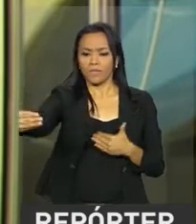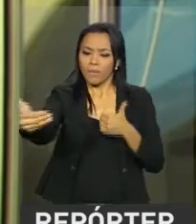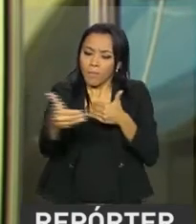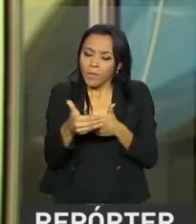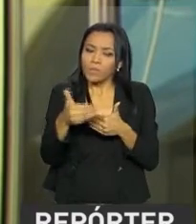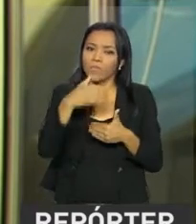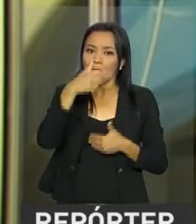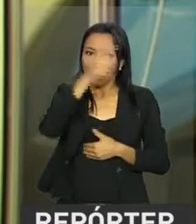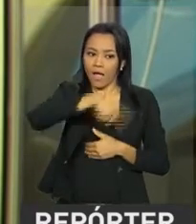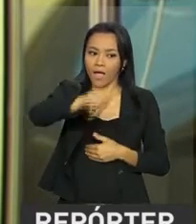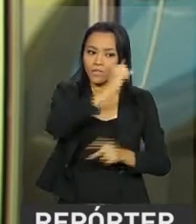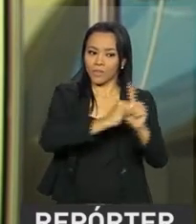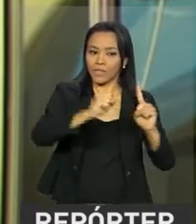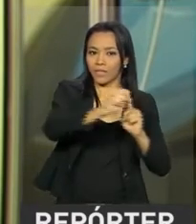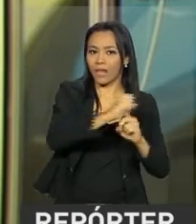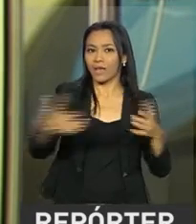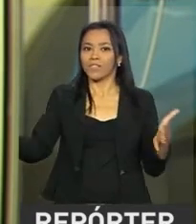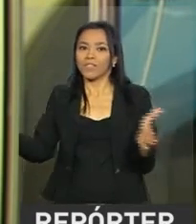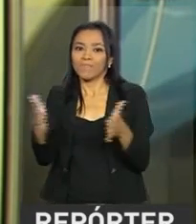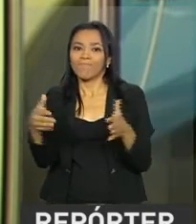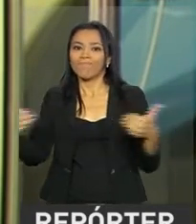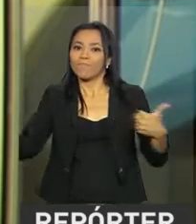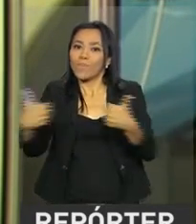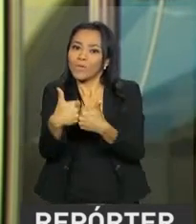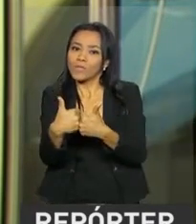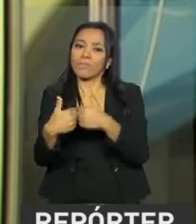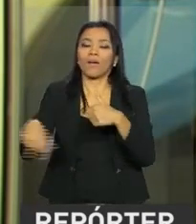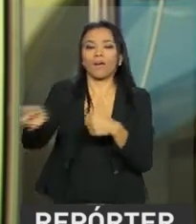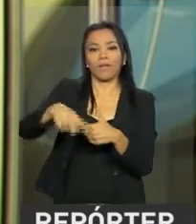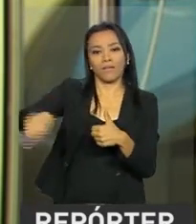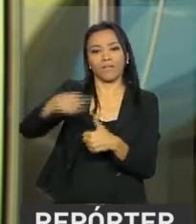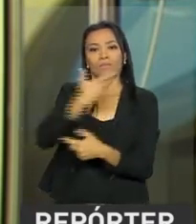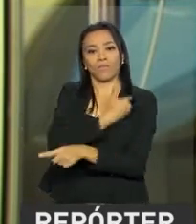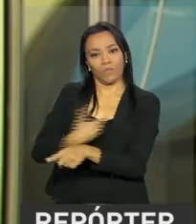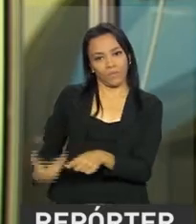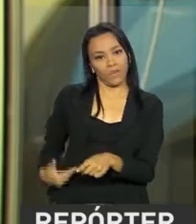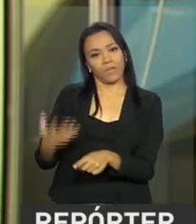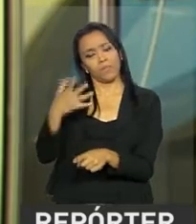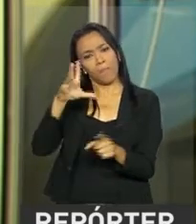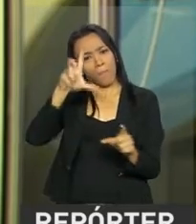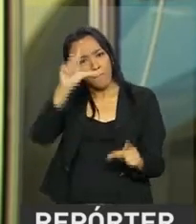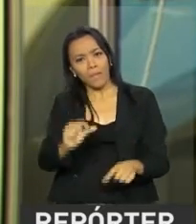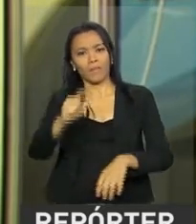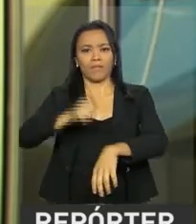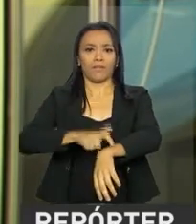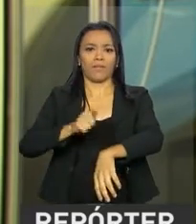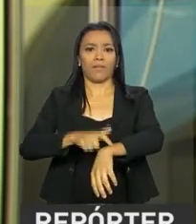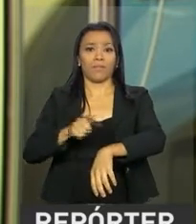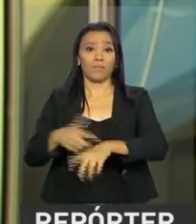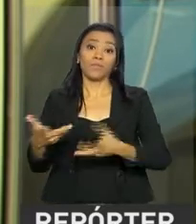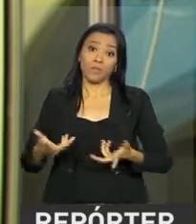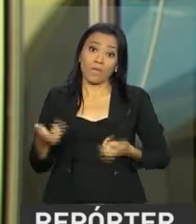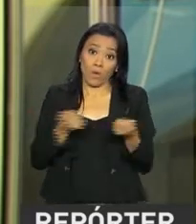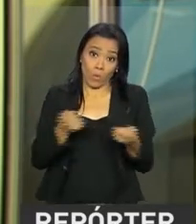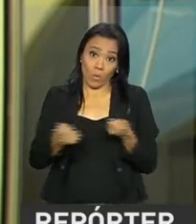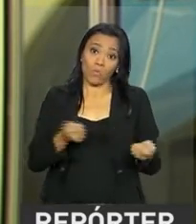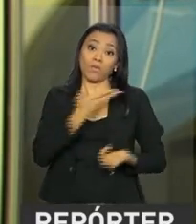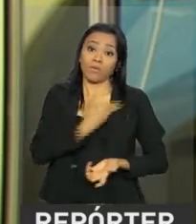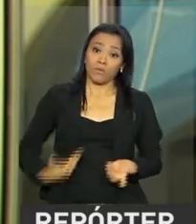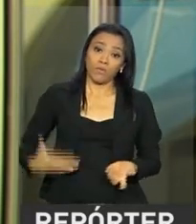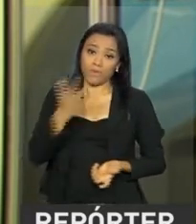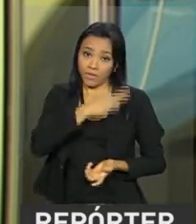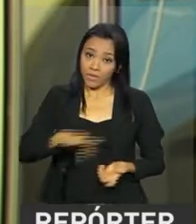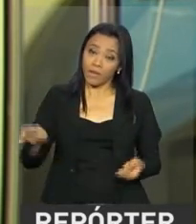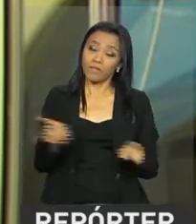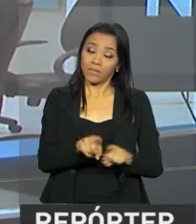cidadão, da sociedade, na verdade, né? Com isso, tendo um benefício de menor tempo e menor custo, tanto para o governo federal quanto para a